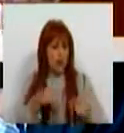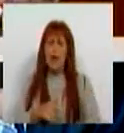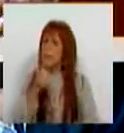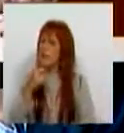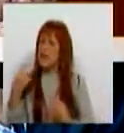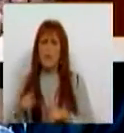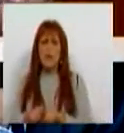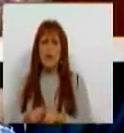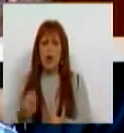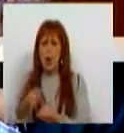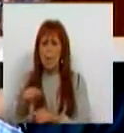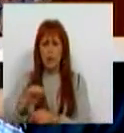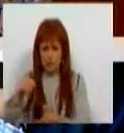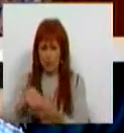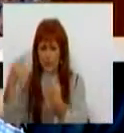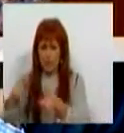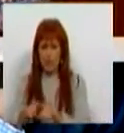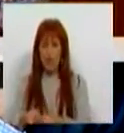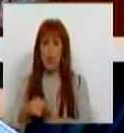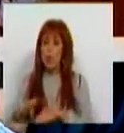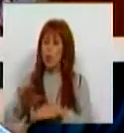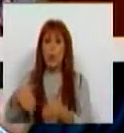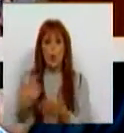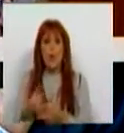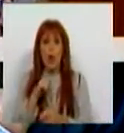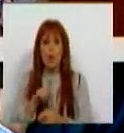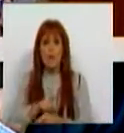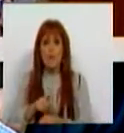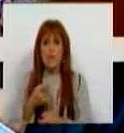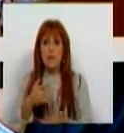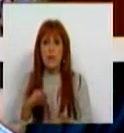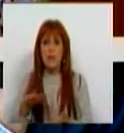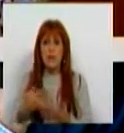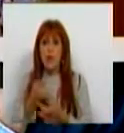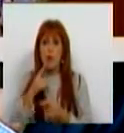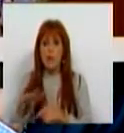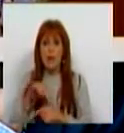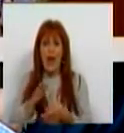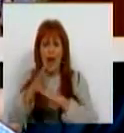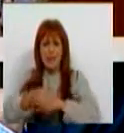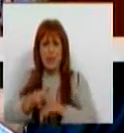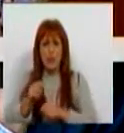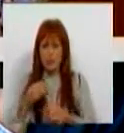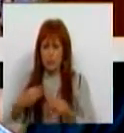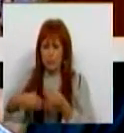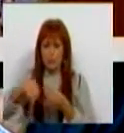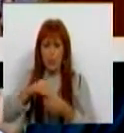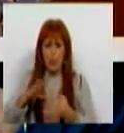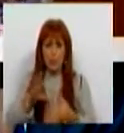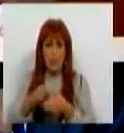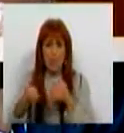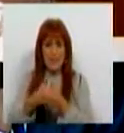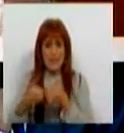medidas específicas de combate à pobreza. O restabelecimento das do âmbito de acesso ao complemento solidário para